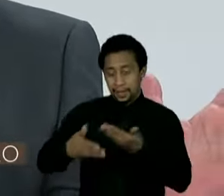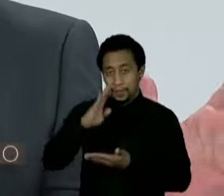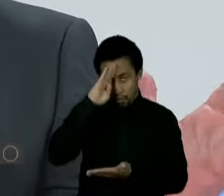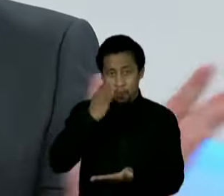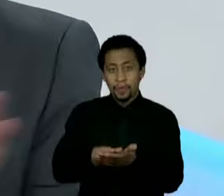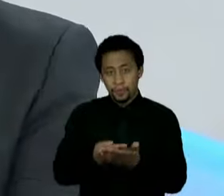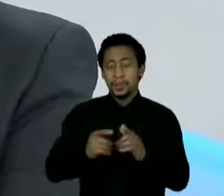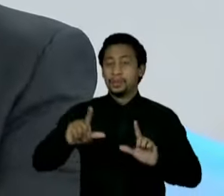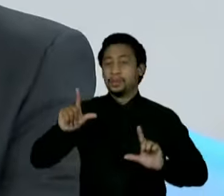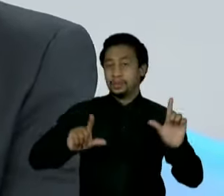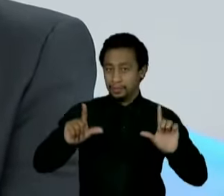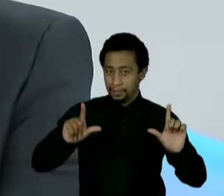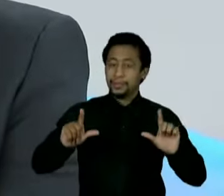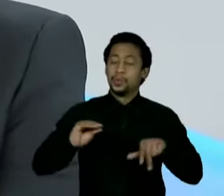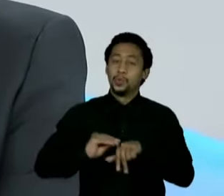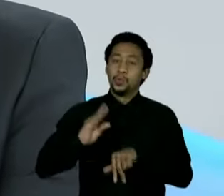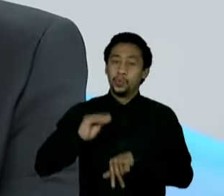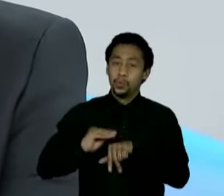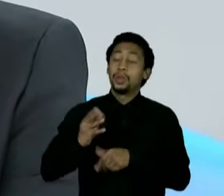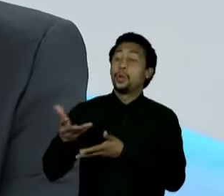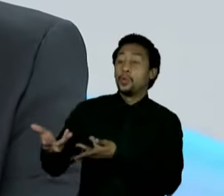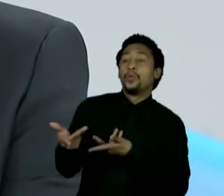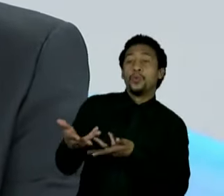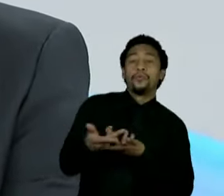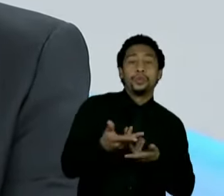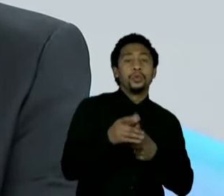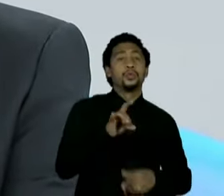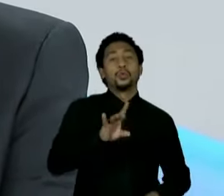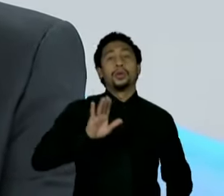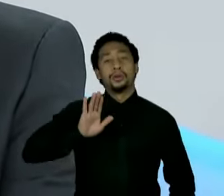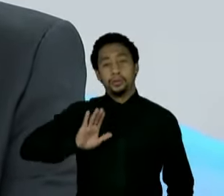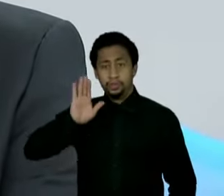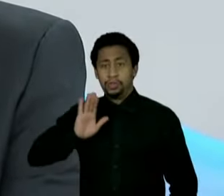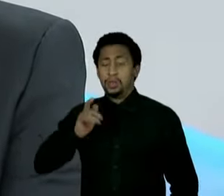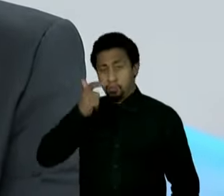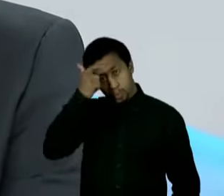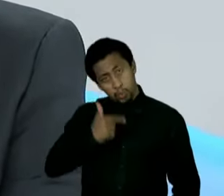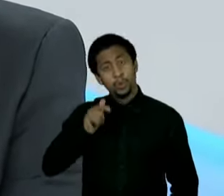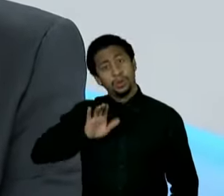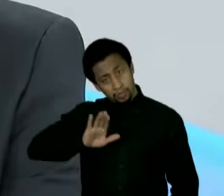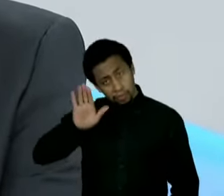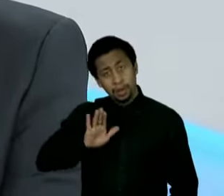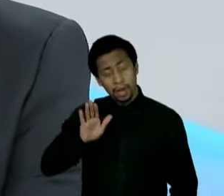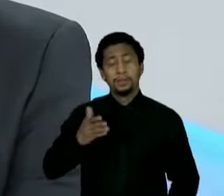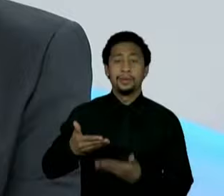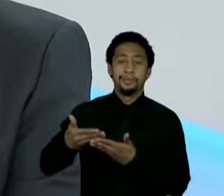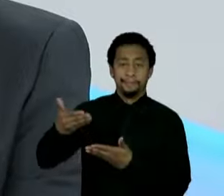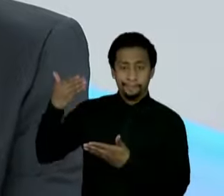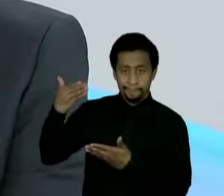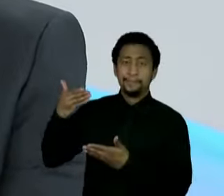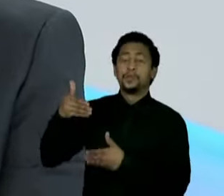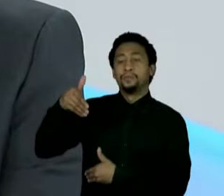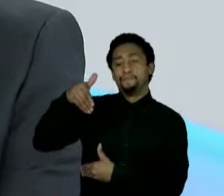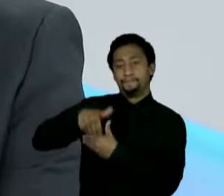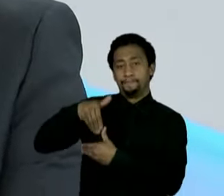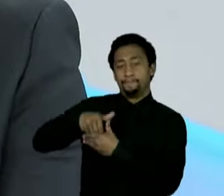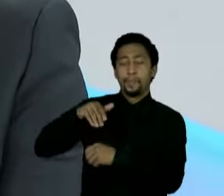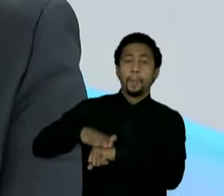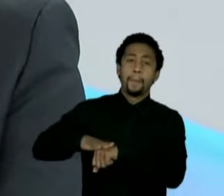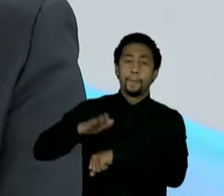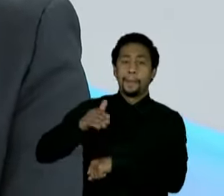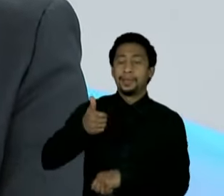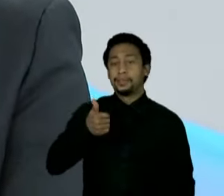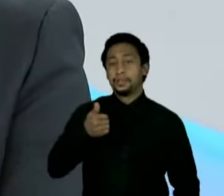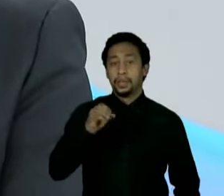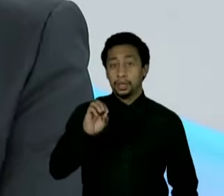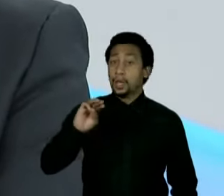convidaram os candidatos. Então, é claro que eu sou candidato, eu tive mais de 10 milhões de votos na eleição passada, foi